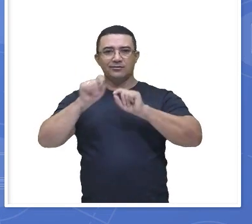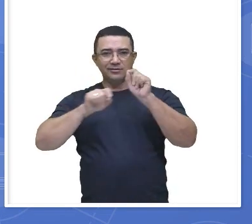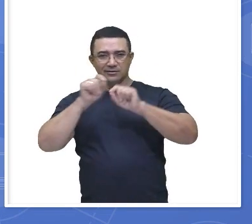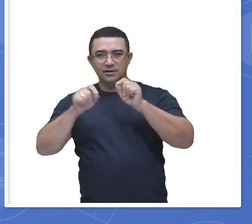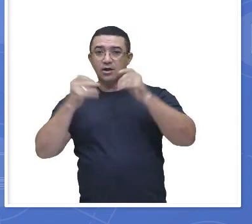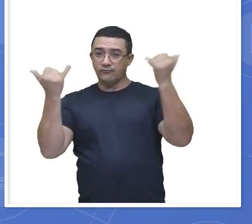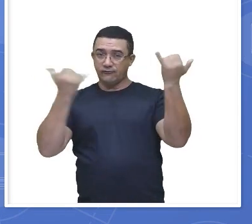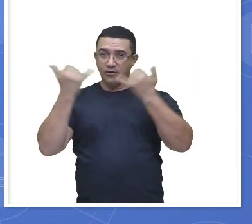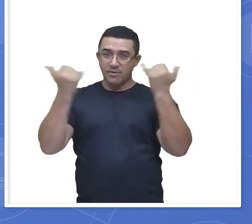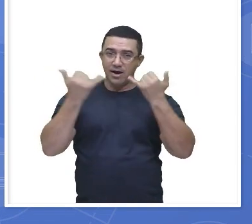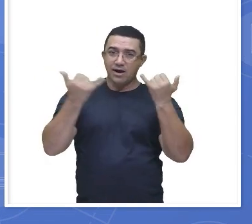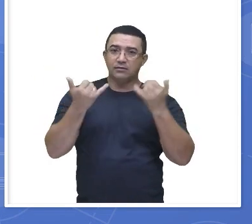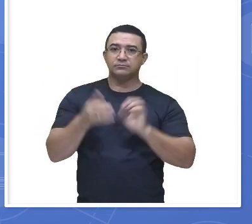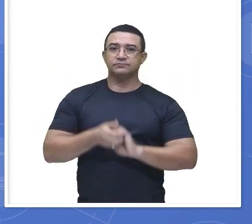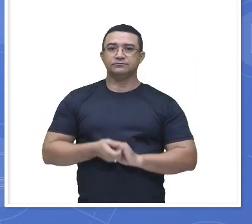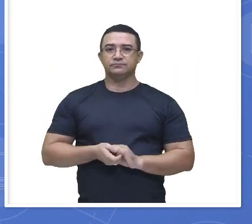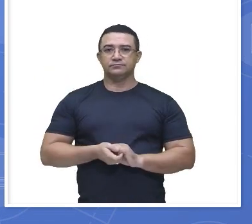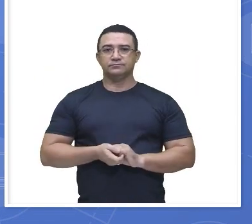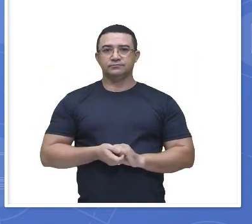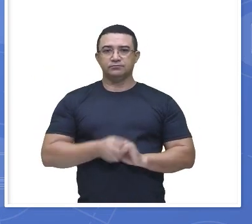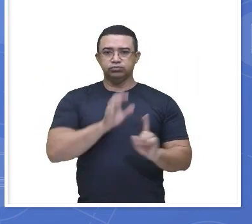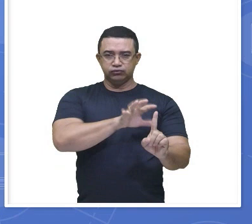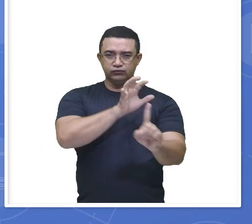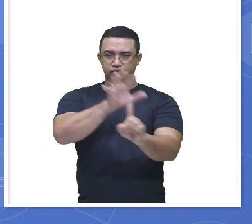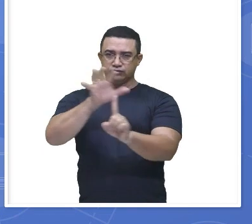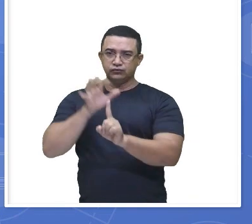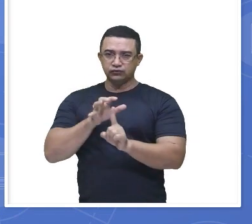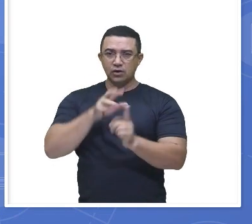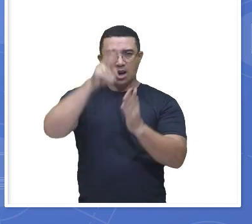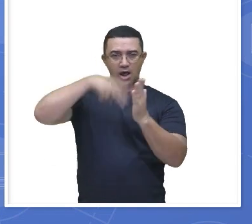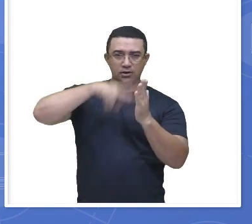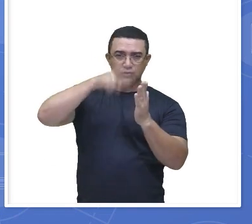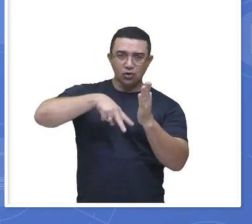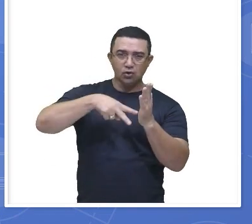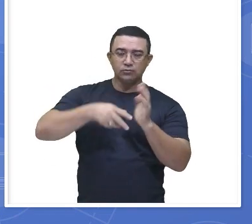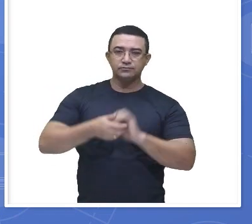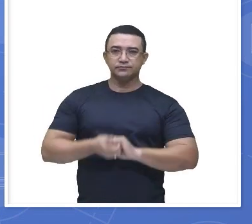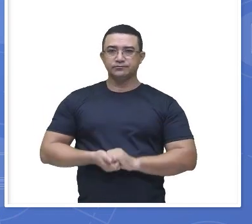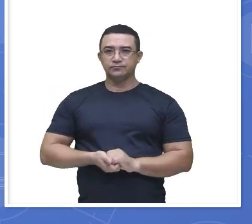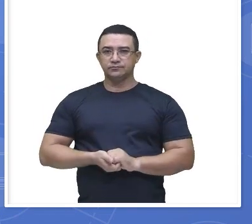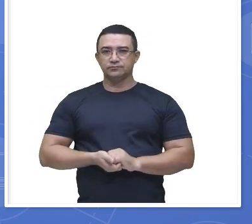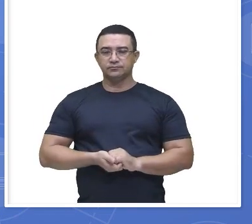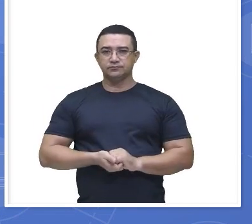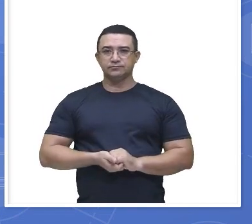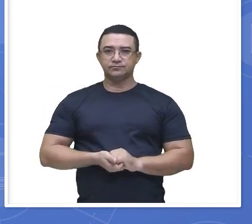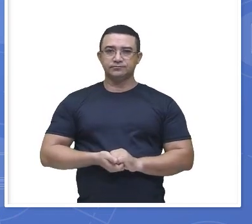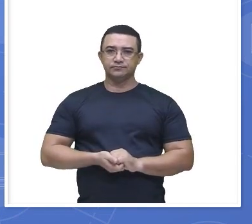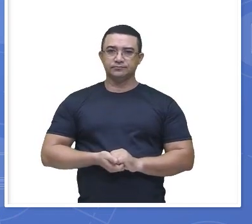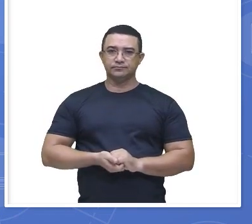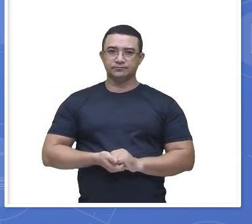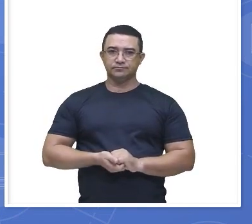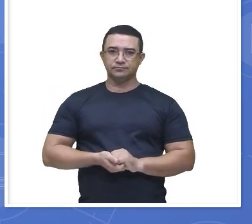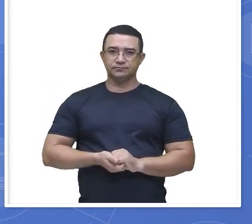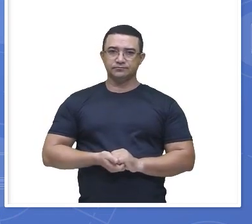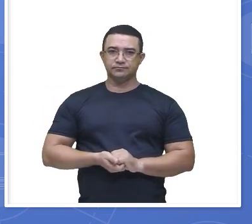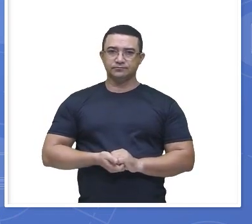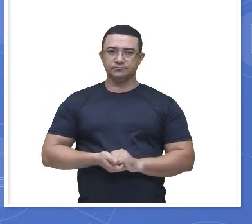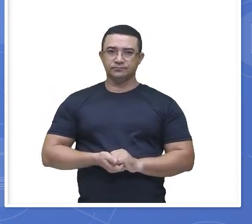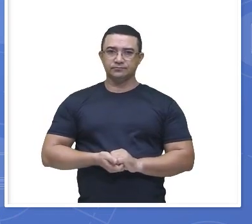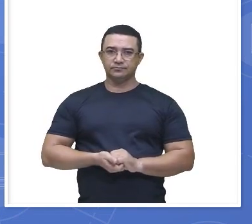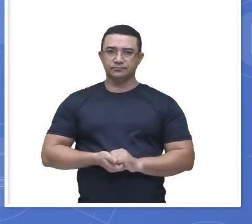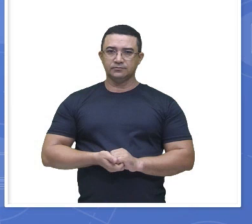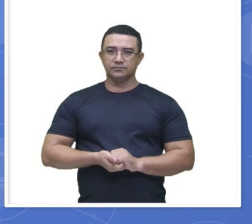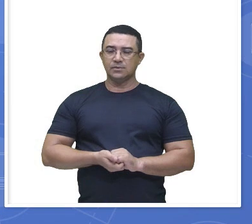gente já colocou direto a questão da persuasão, né? Mas a persuasão, né, o persuadir, vem por quê? Porque